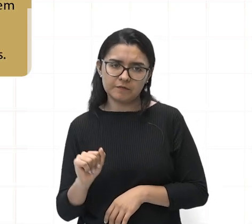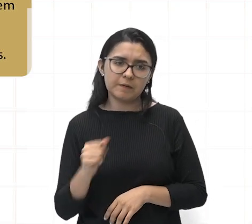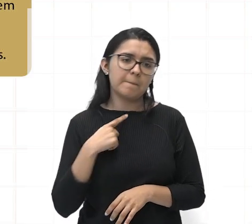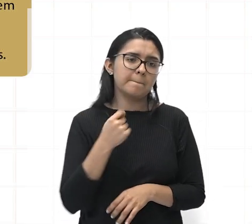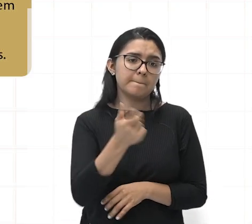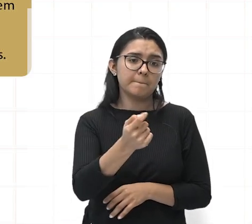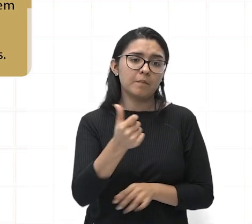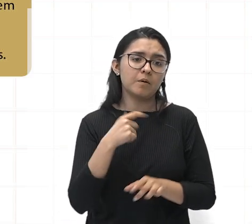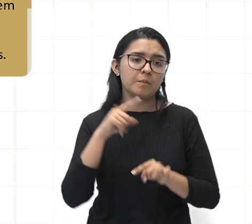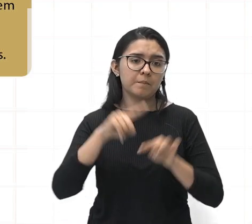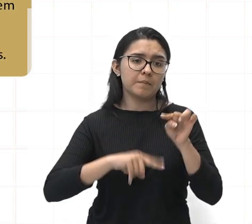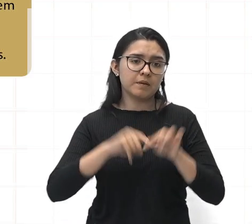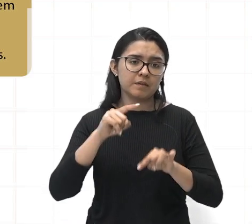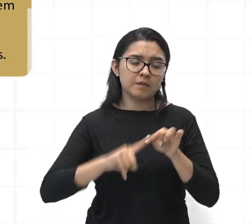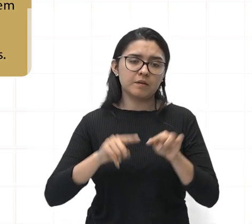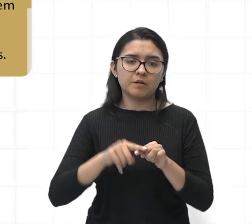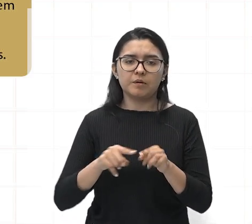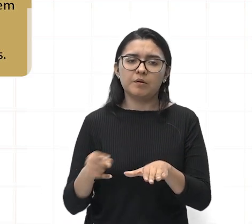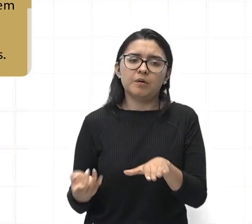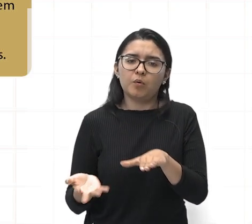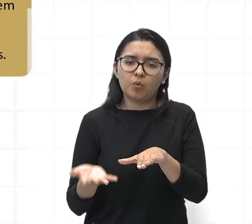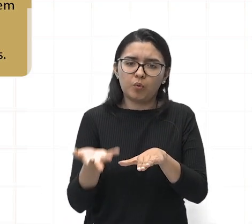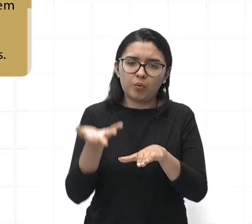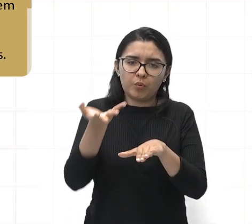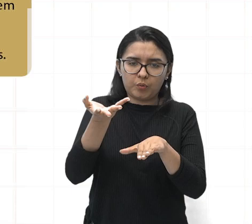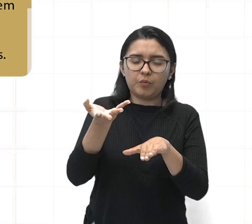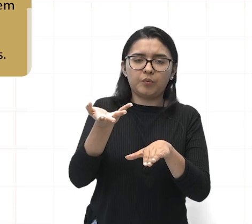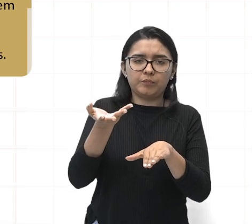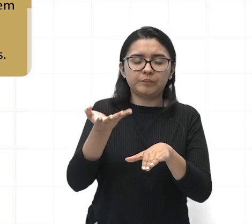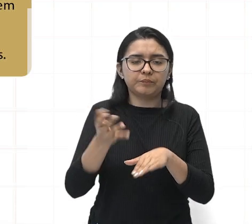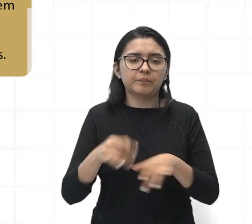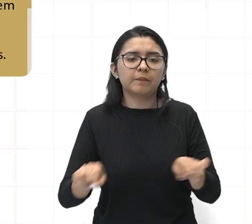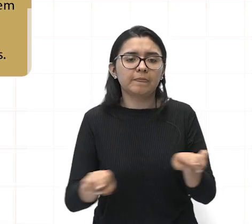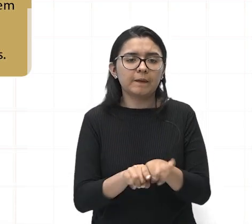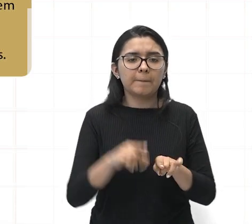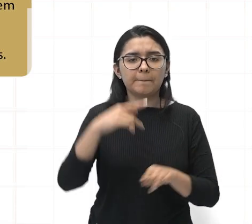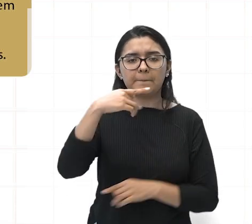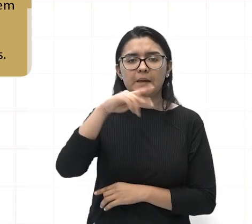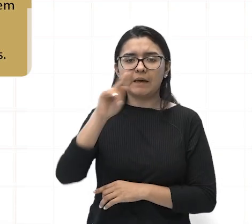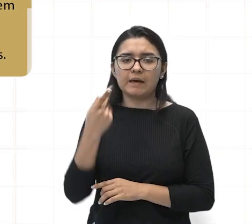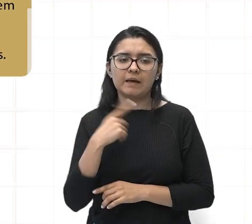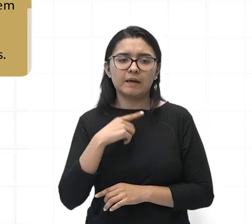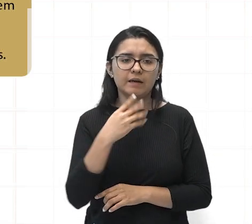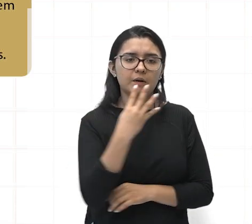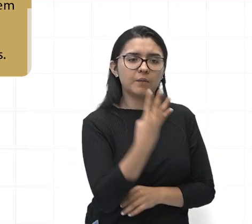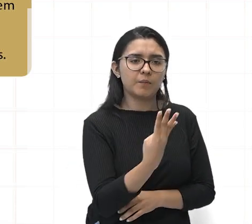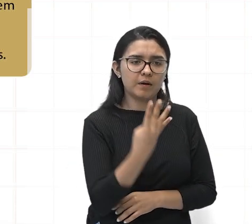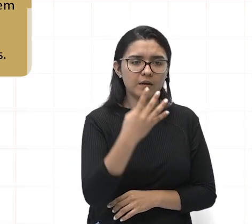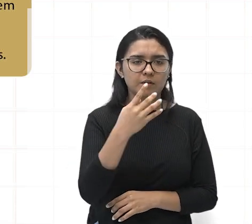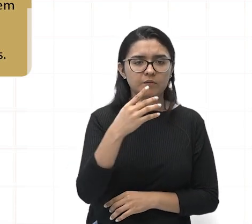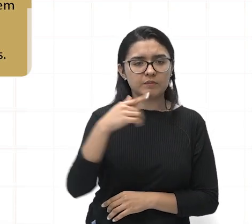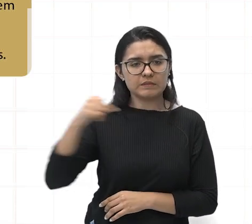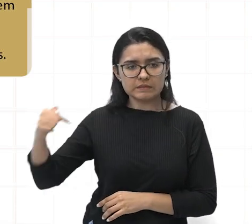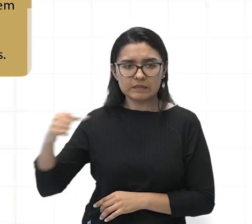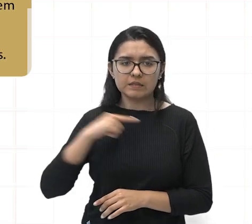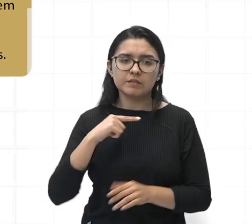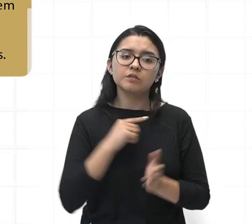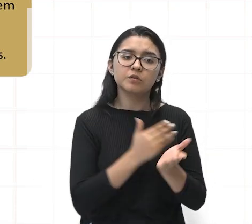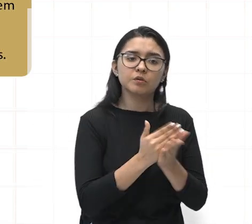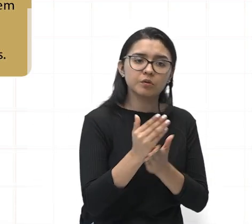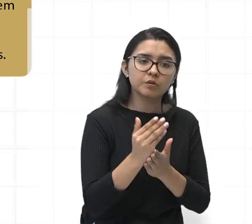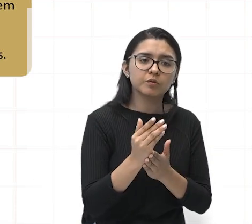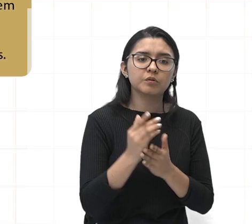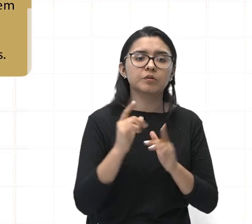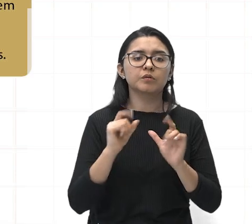presença de material em suspensão. Eles têm o pH entre 4 e 7. A nascente desses